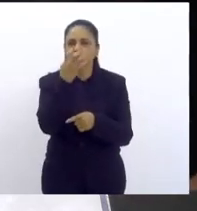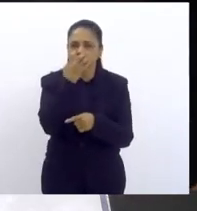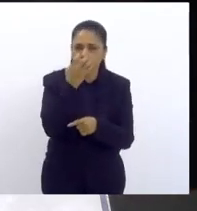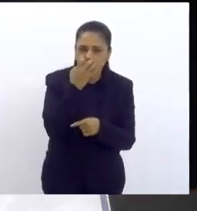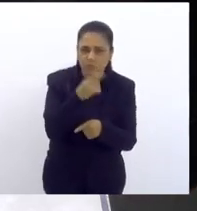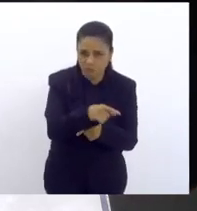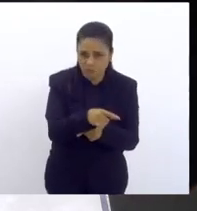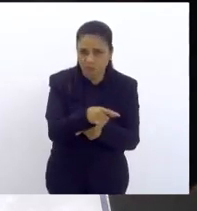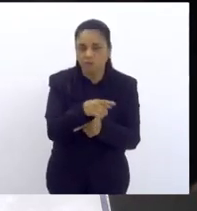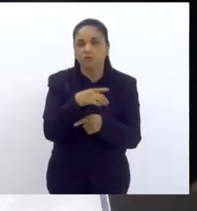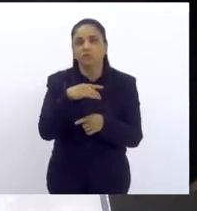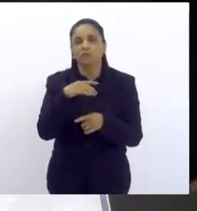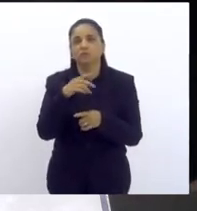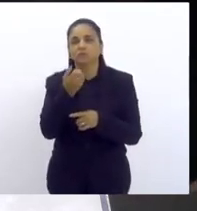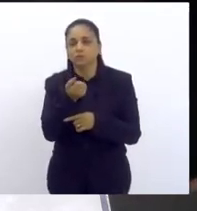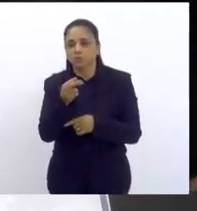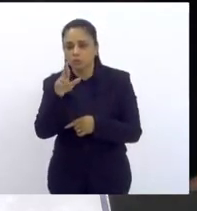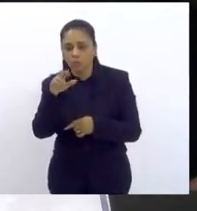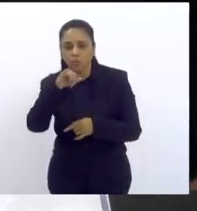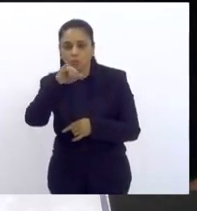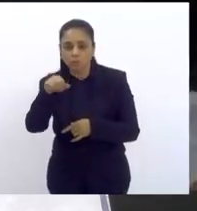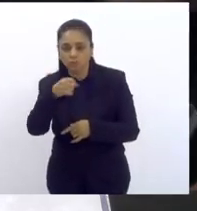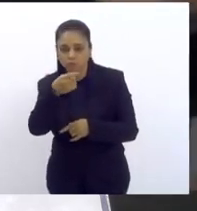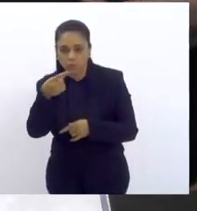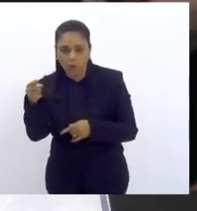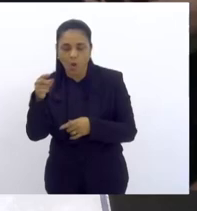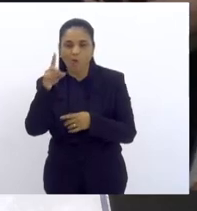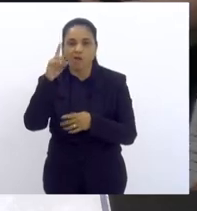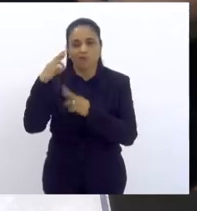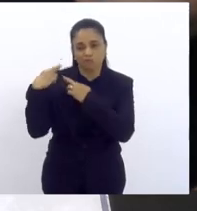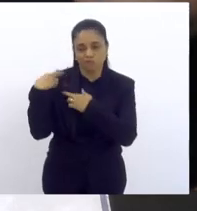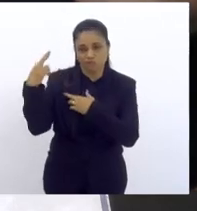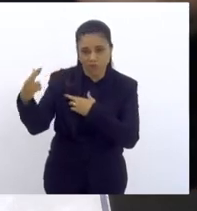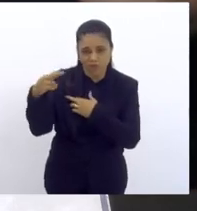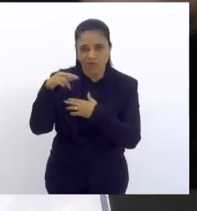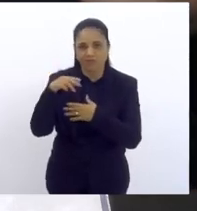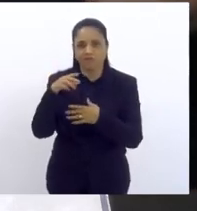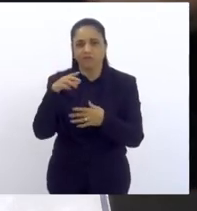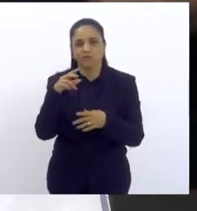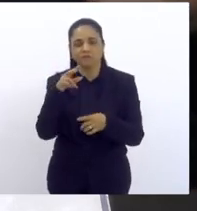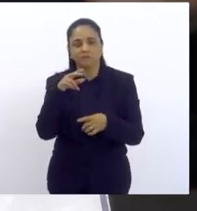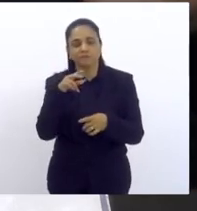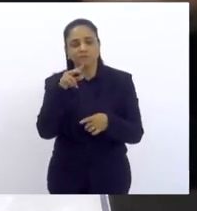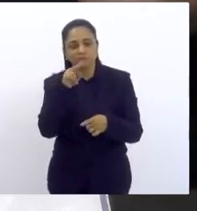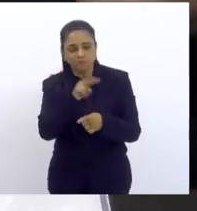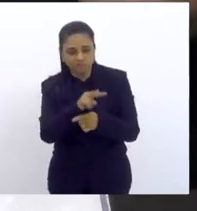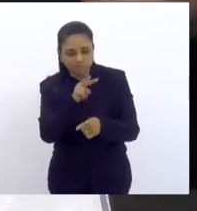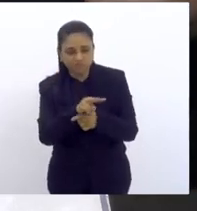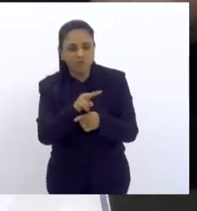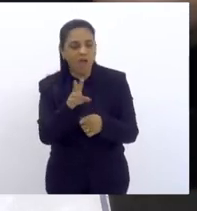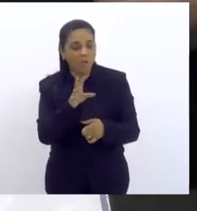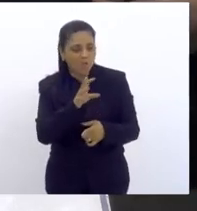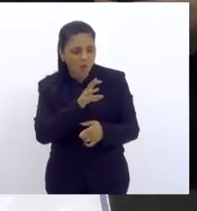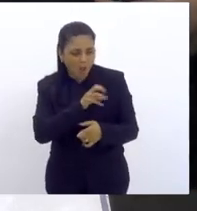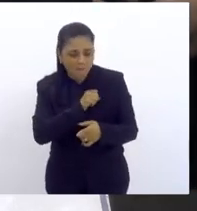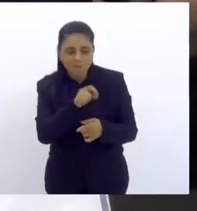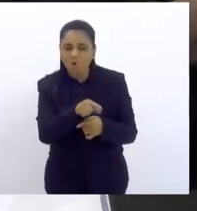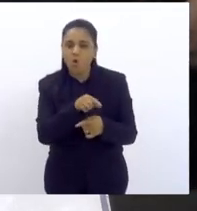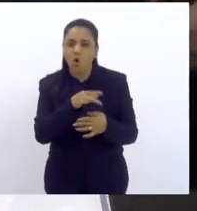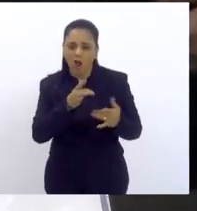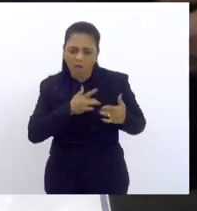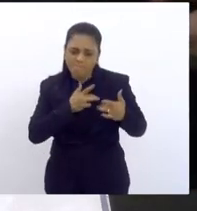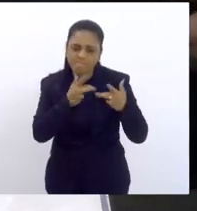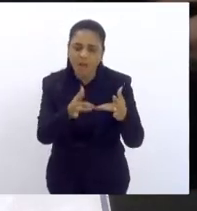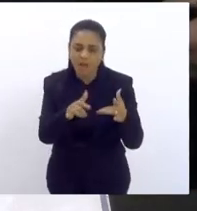Doutor João Batista que é o chefe do Abrigo que fazem uma por amor entende mesmo com um ano de